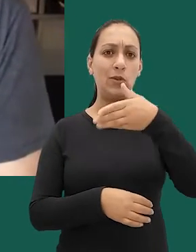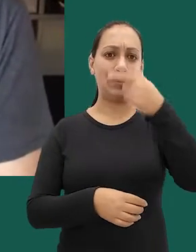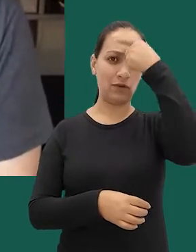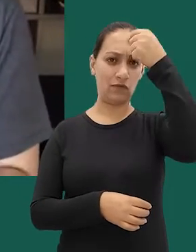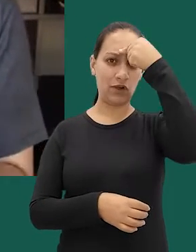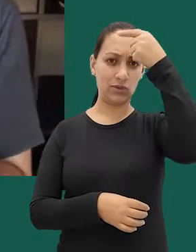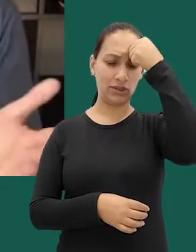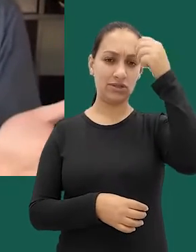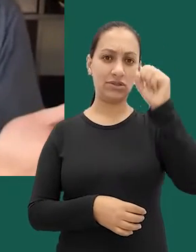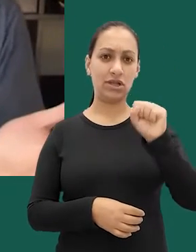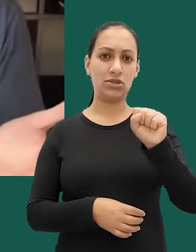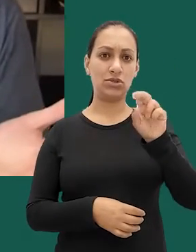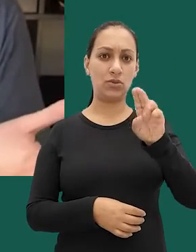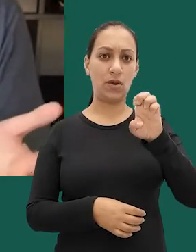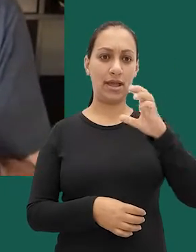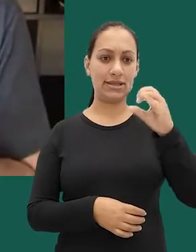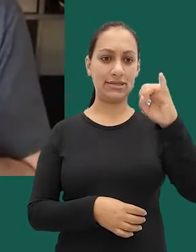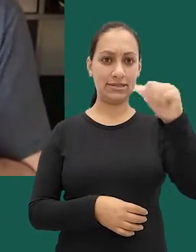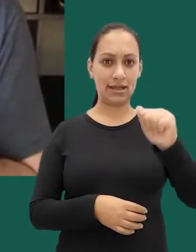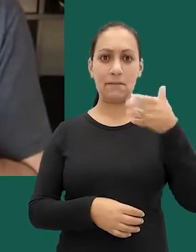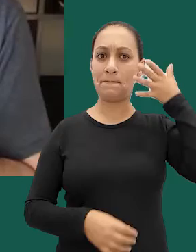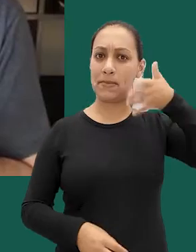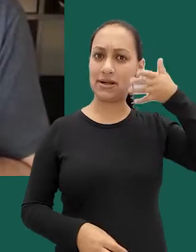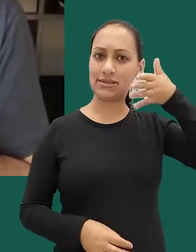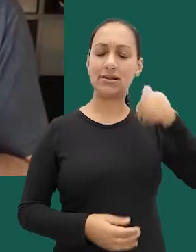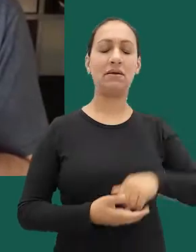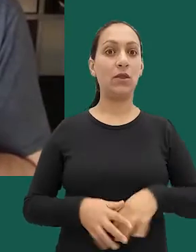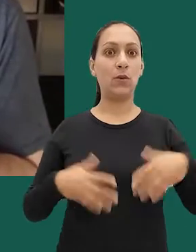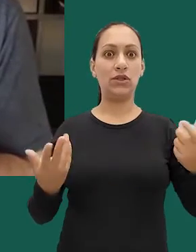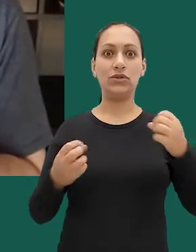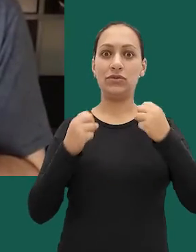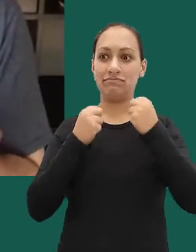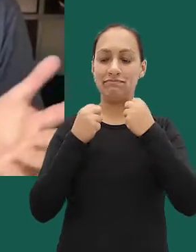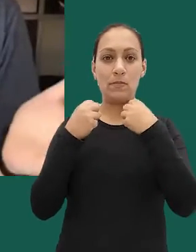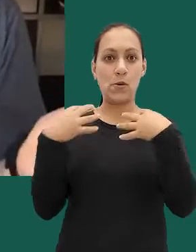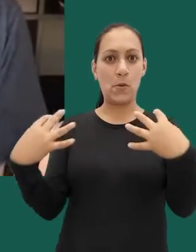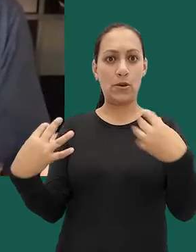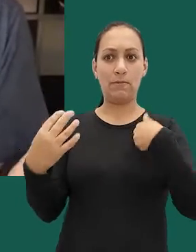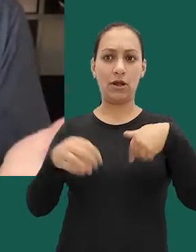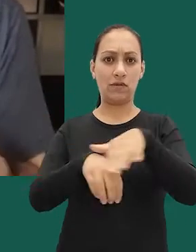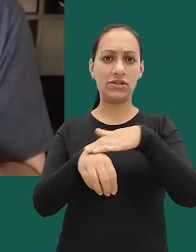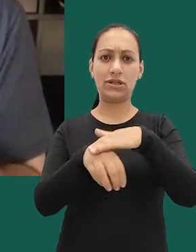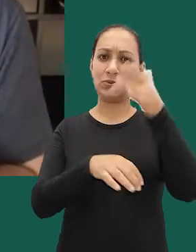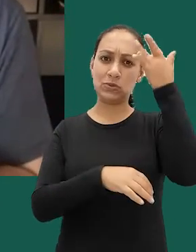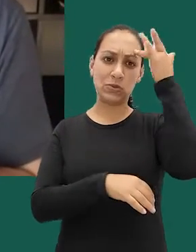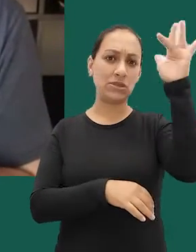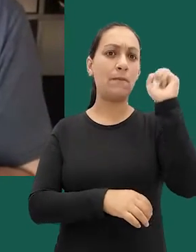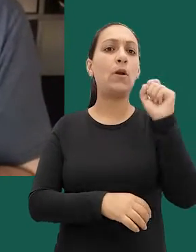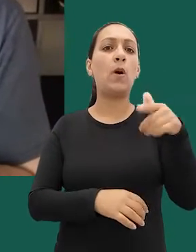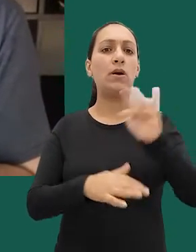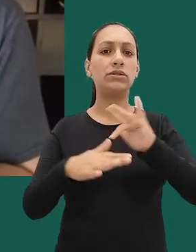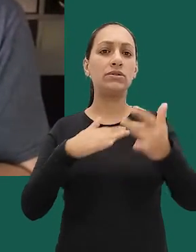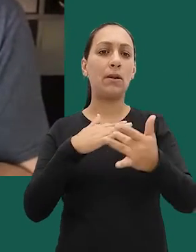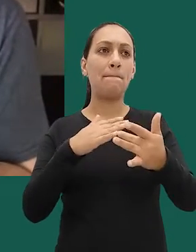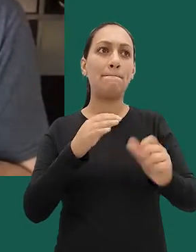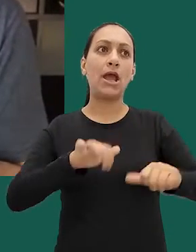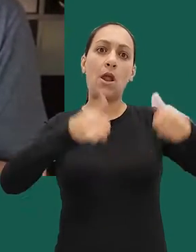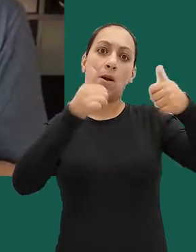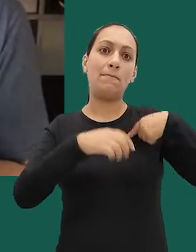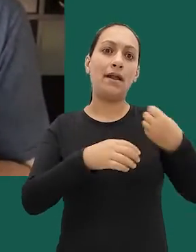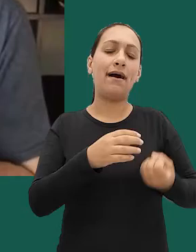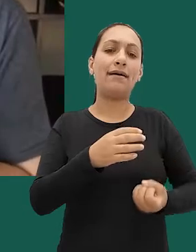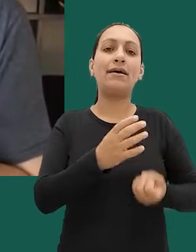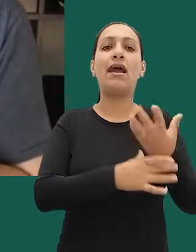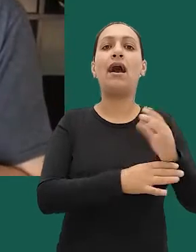em público, você não tem essas informações, como é que a rede social funciona, qual rede social que é melhor para criar o seu público, ou qual